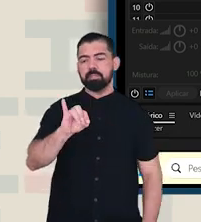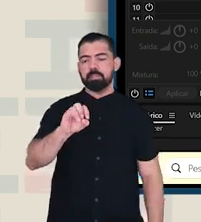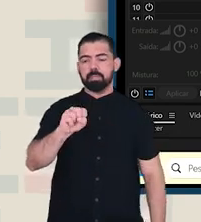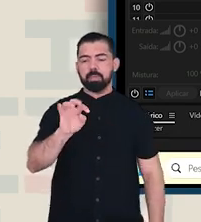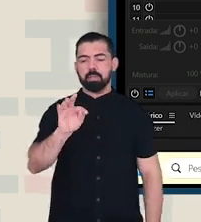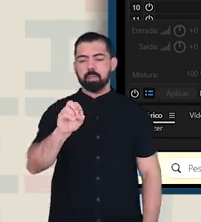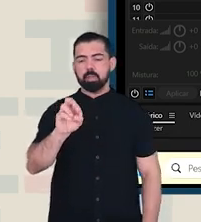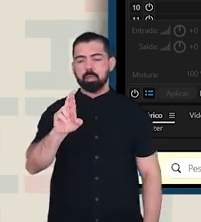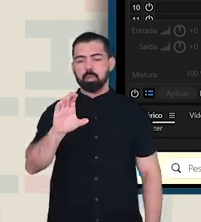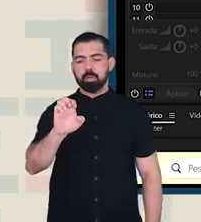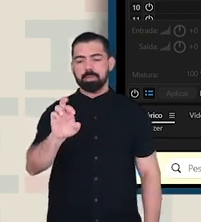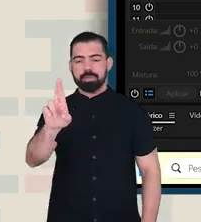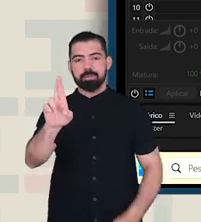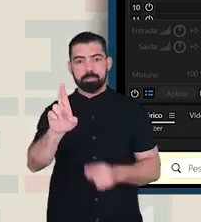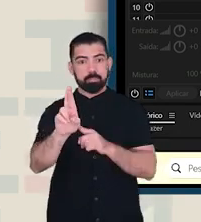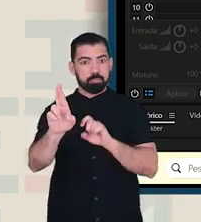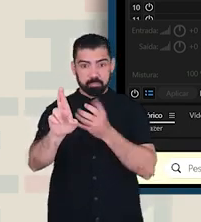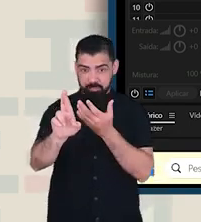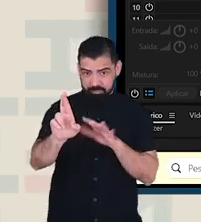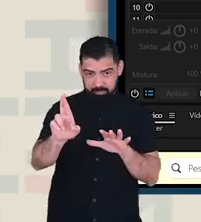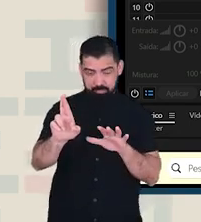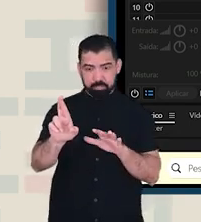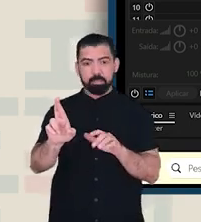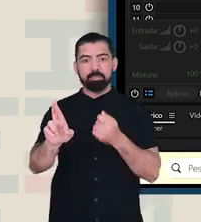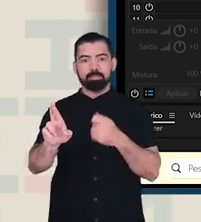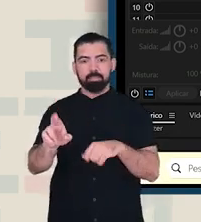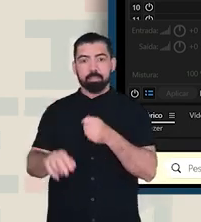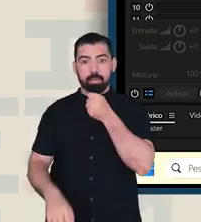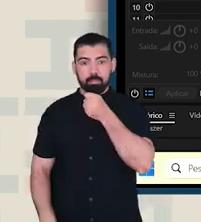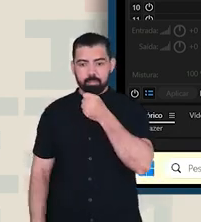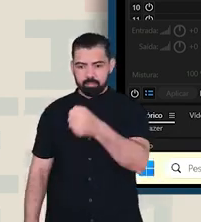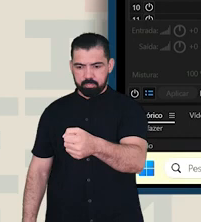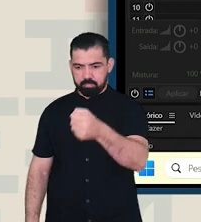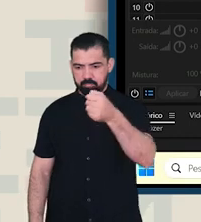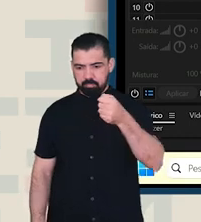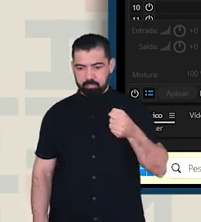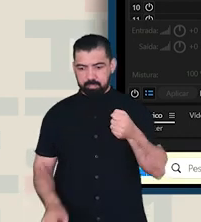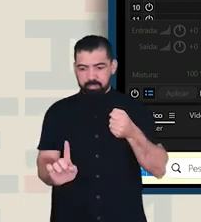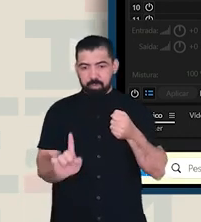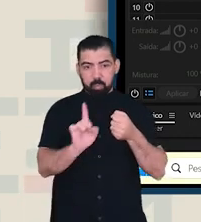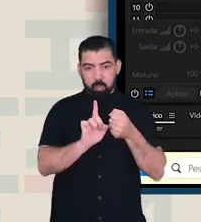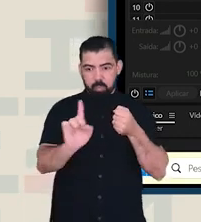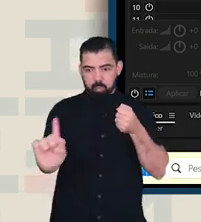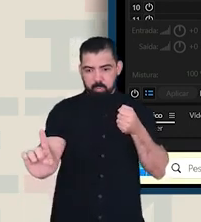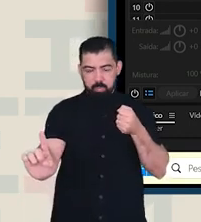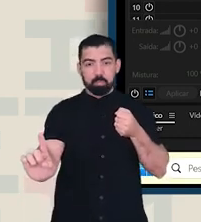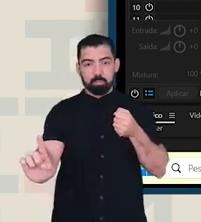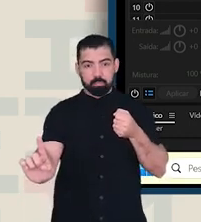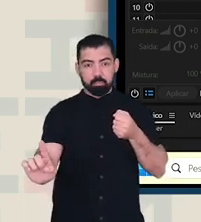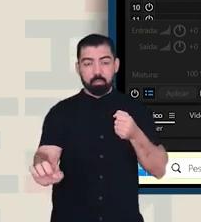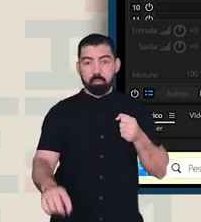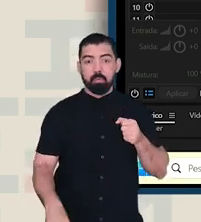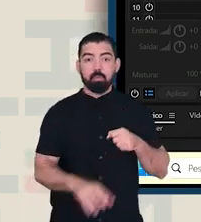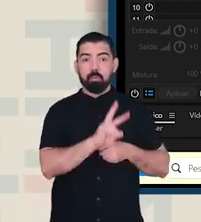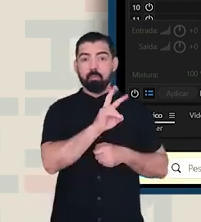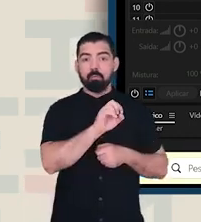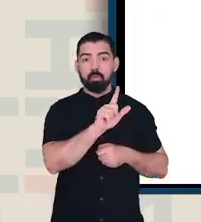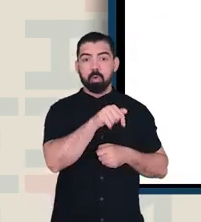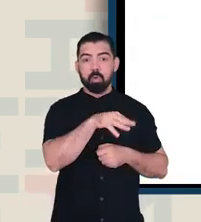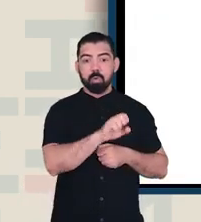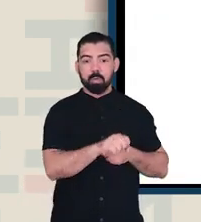Se eu não quero isso, então é melhor se afastar um pouquinho, baixar o volume da gravação ou alguma outra coisa que me